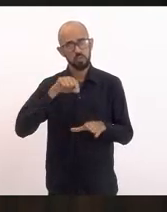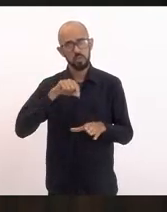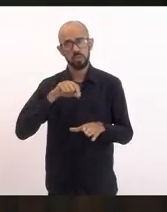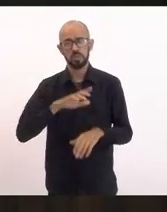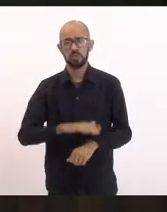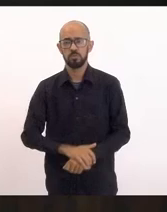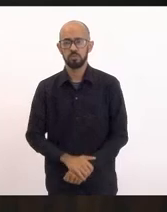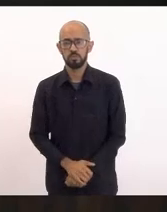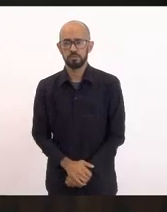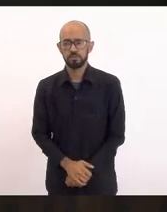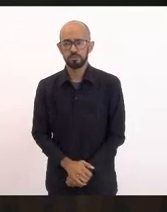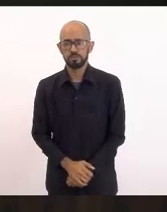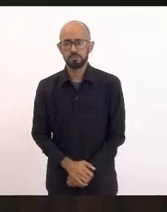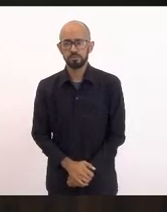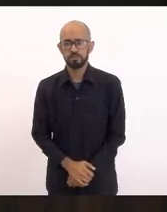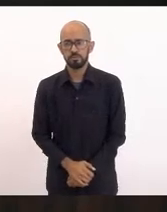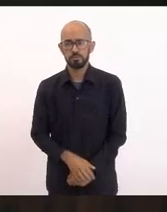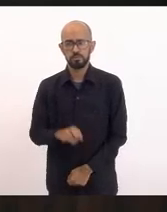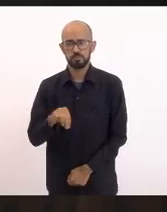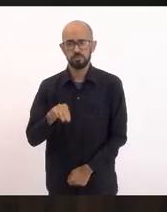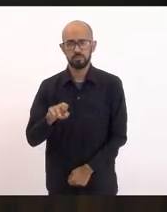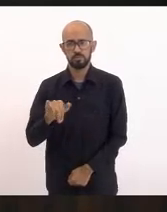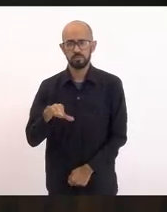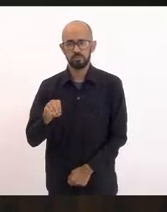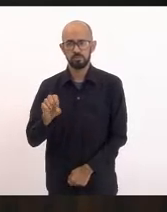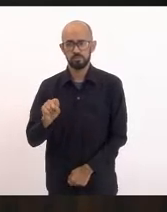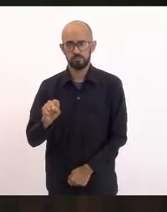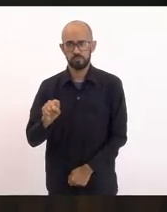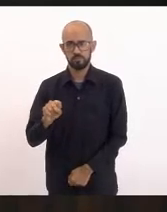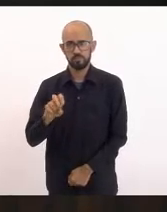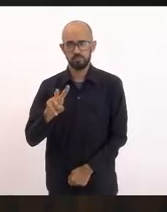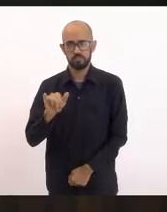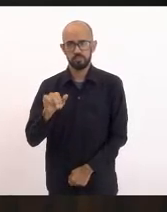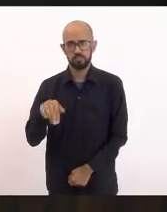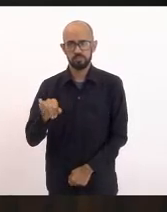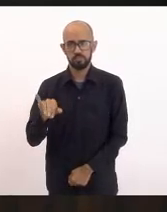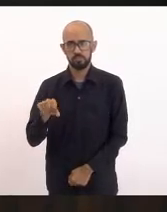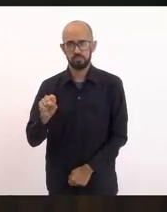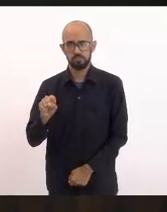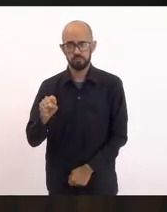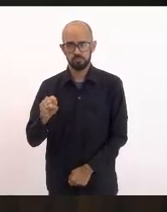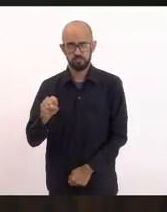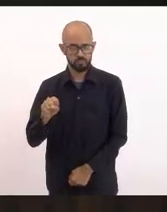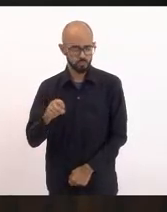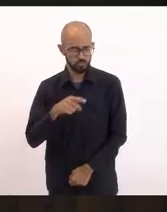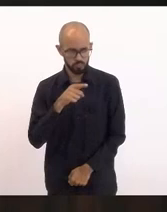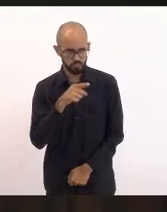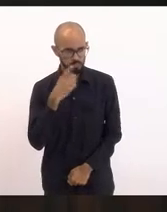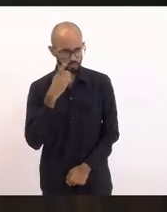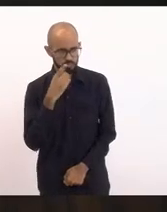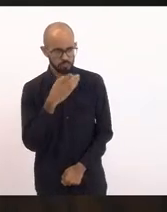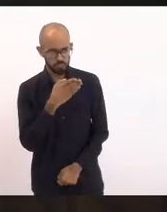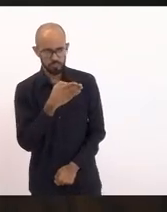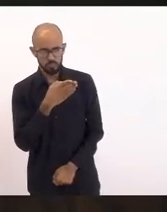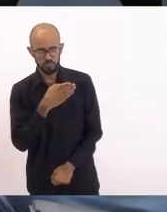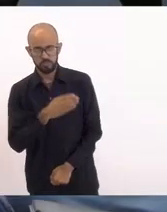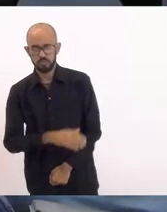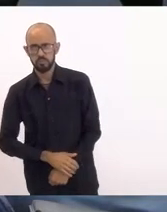colocar. Deputado Marcos Vinícius, vou escrever a Vossa Excelência, deputado enfermeira. Deputado Marcos Vinícius.